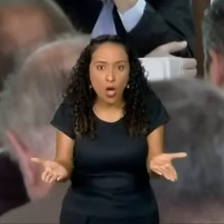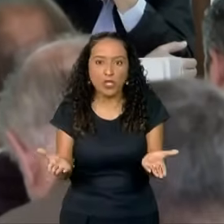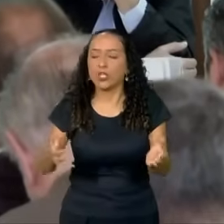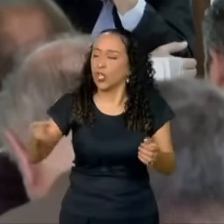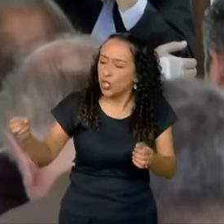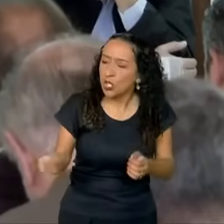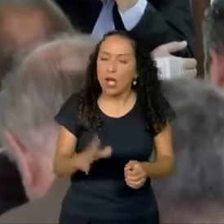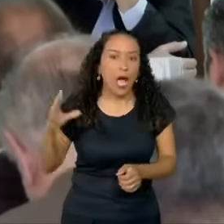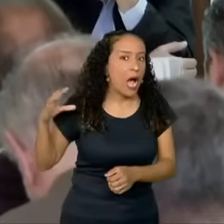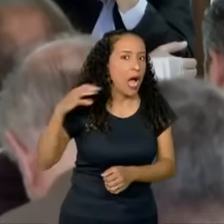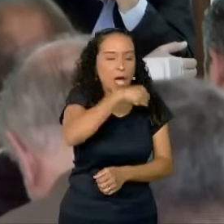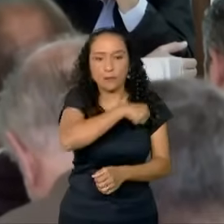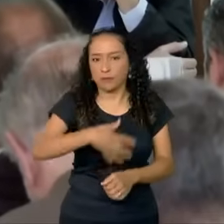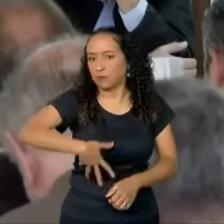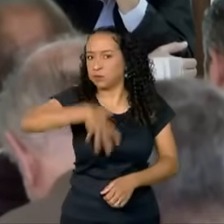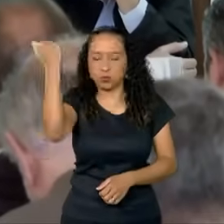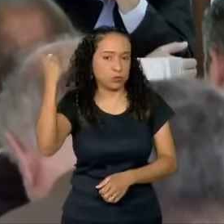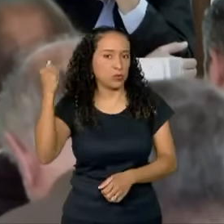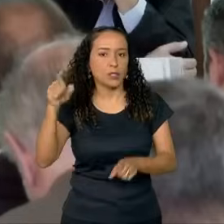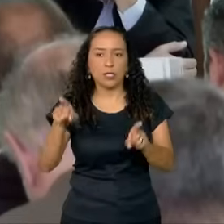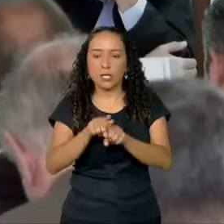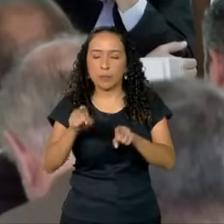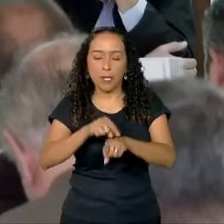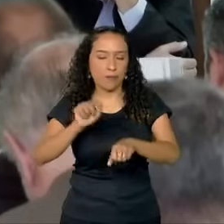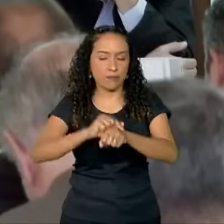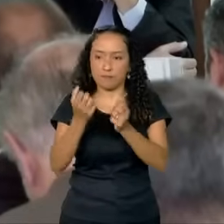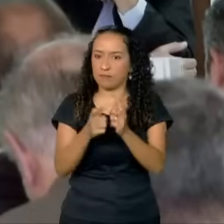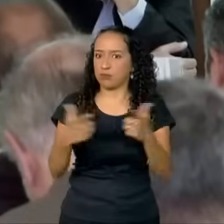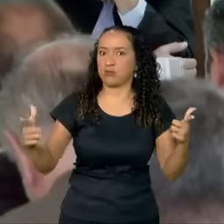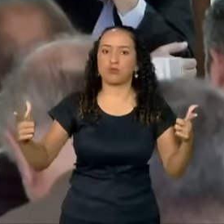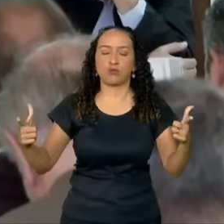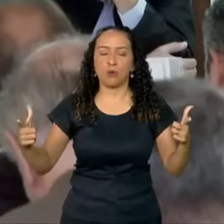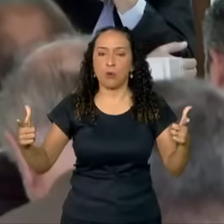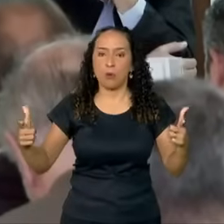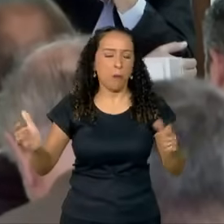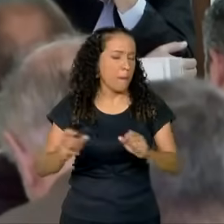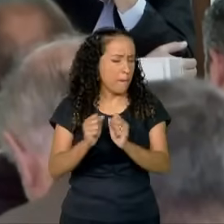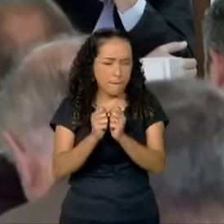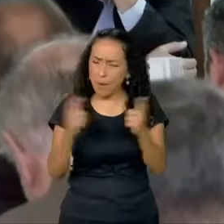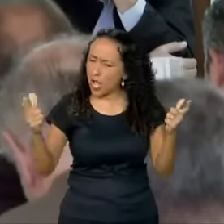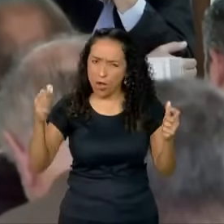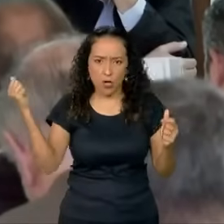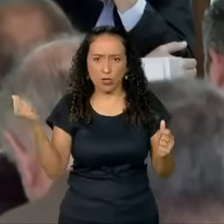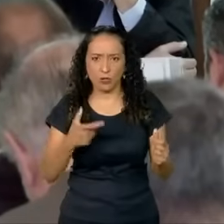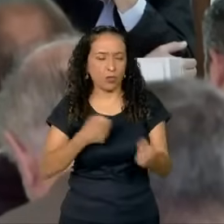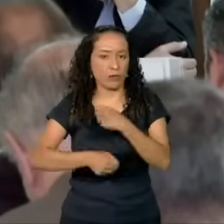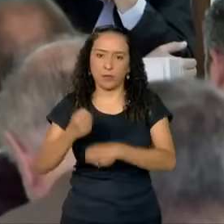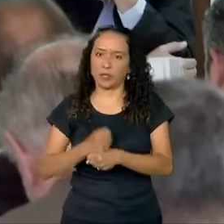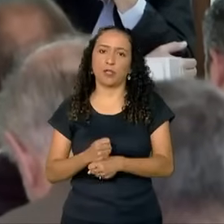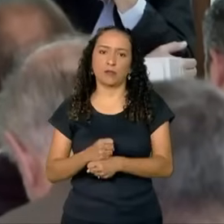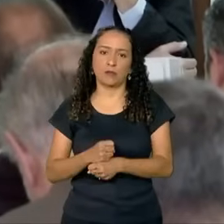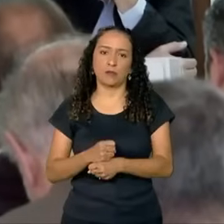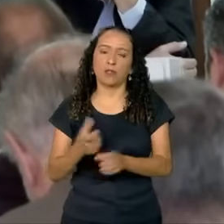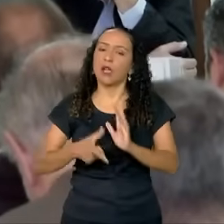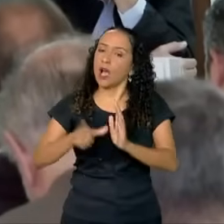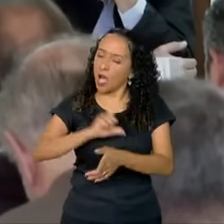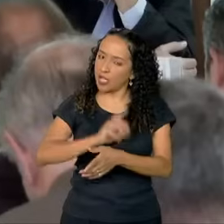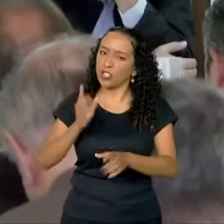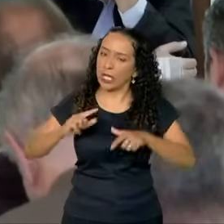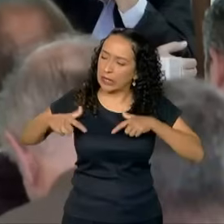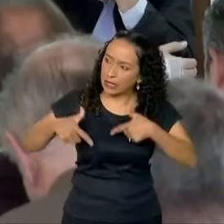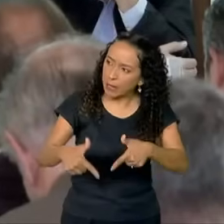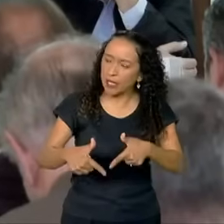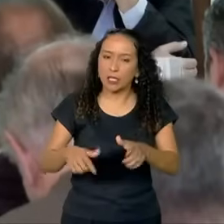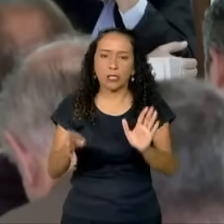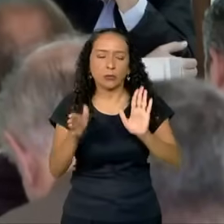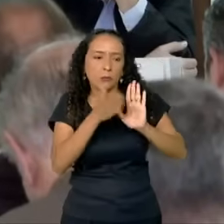nova velocidade e num grau e proporção absurdamente maior do que o que, né, já estávamos trabalhando, com